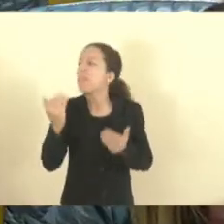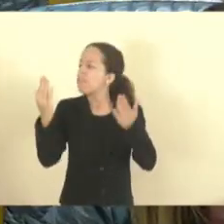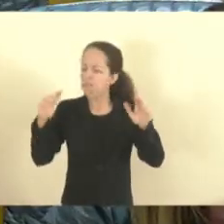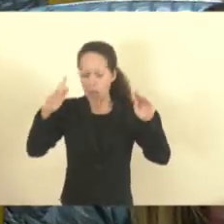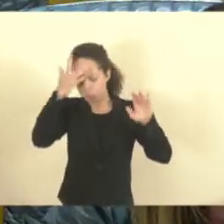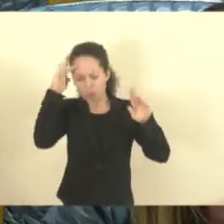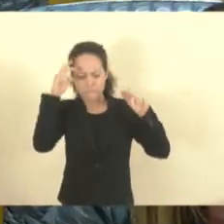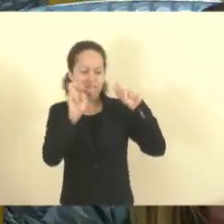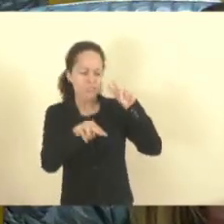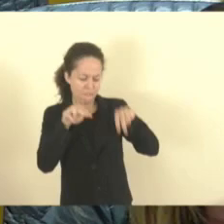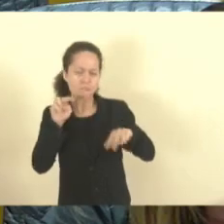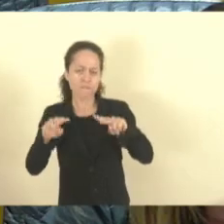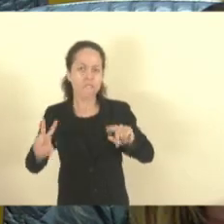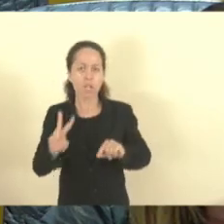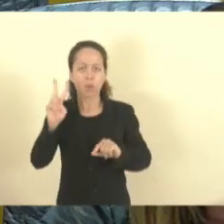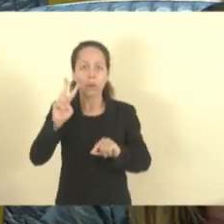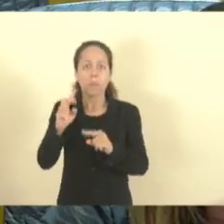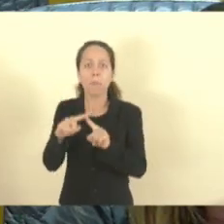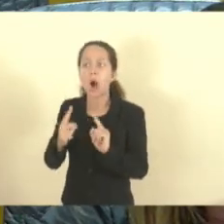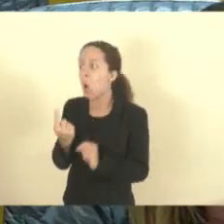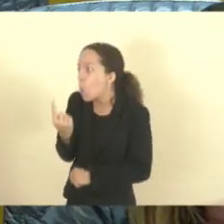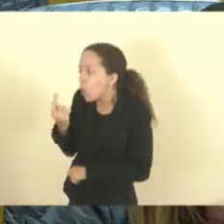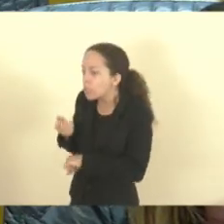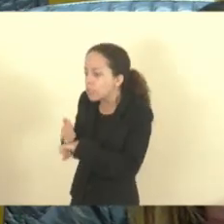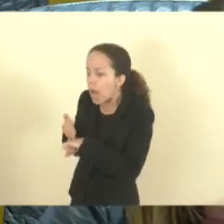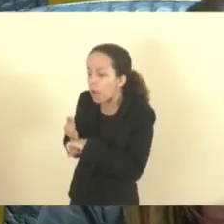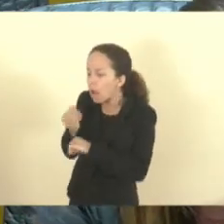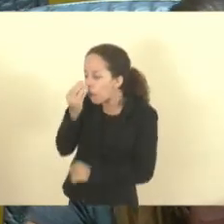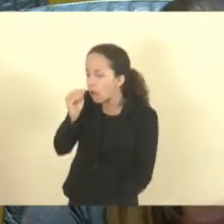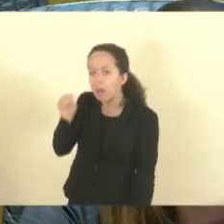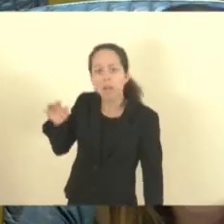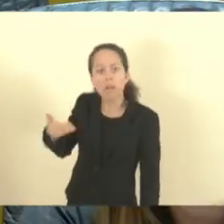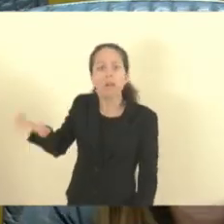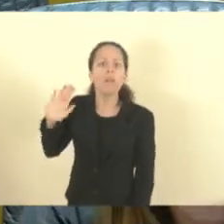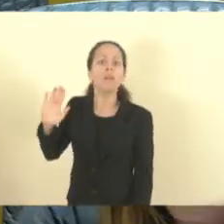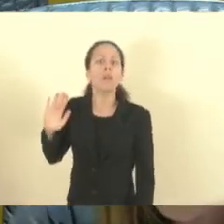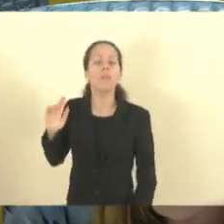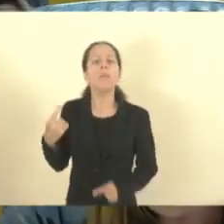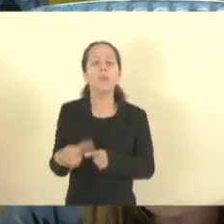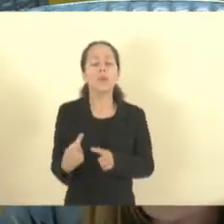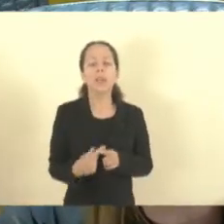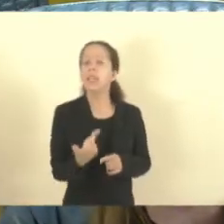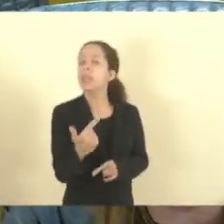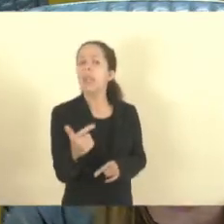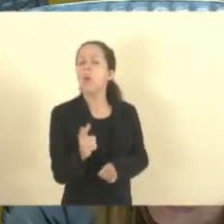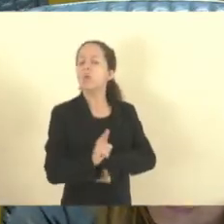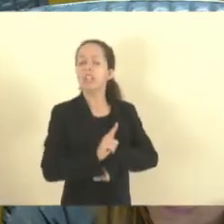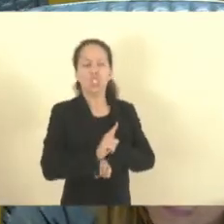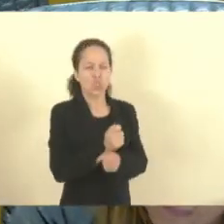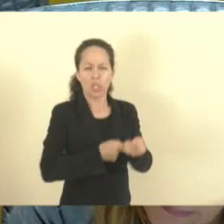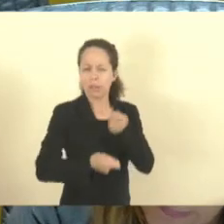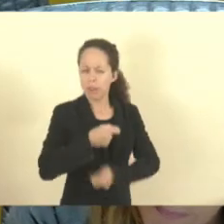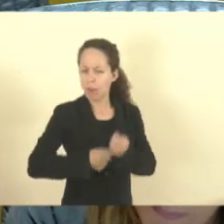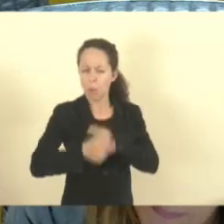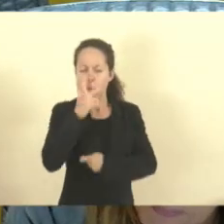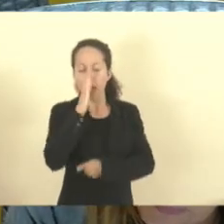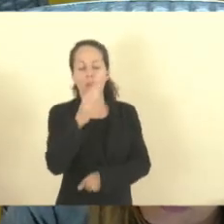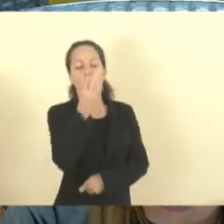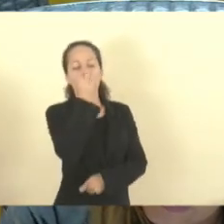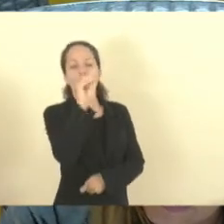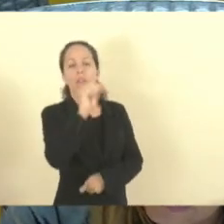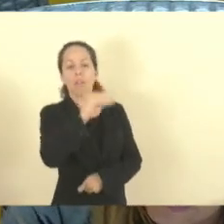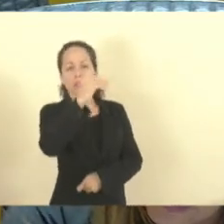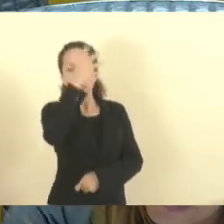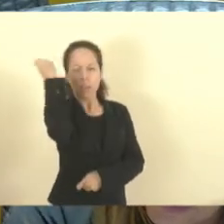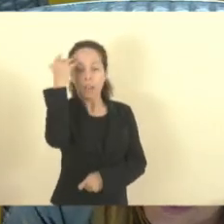quê? Porque a administração não funciona direito, não tem gestão e deixa para trás os